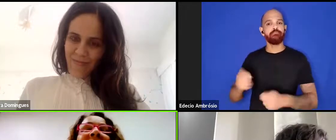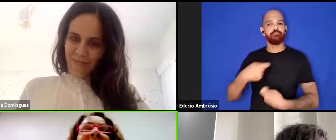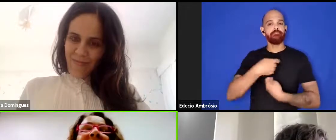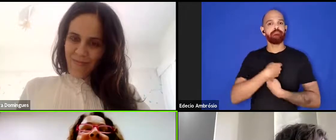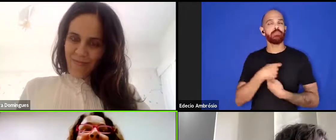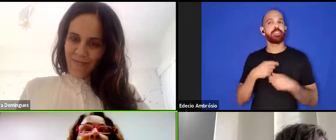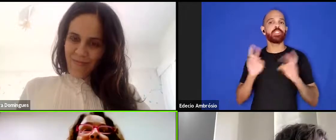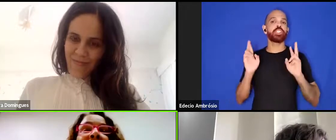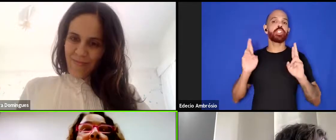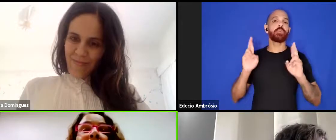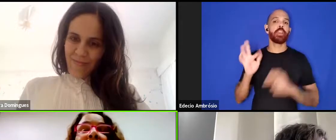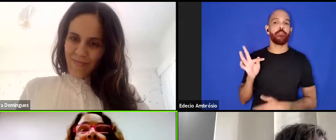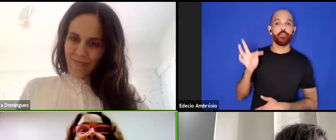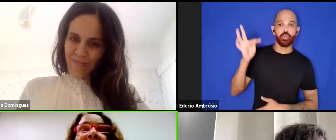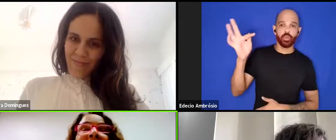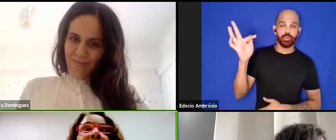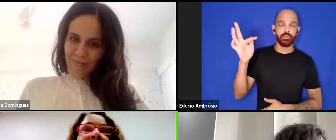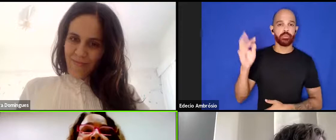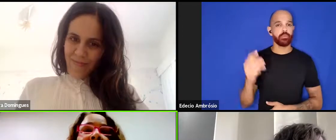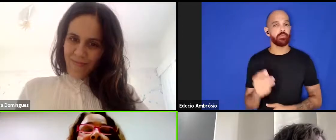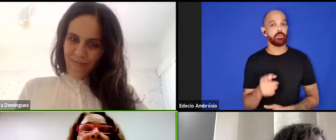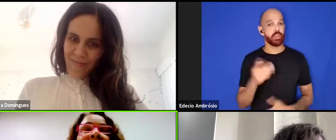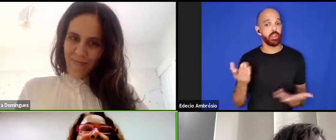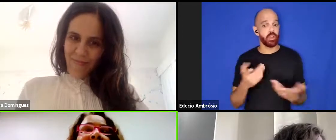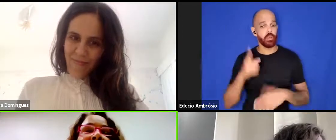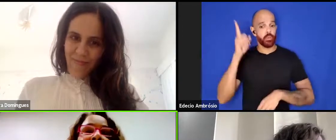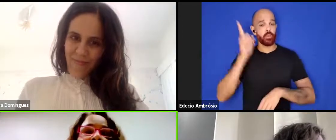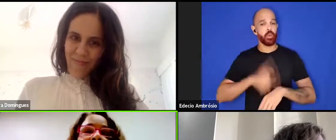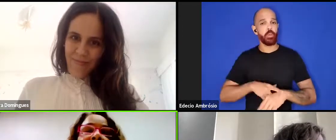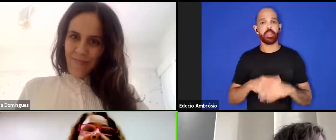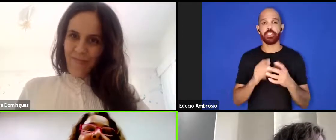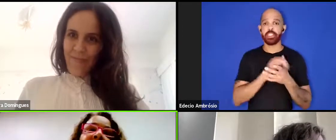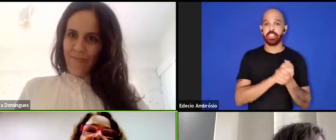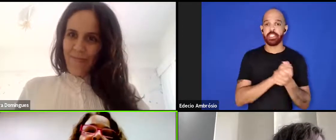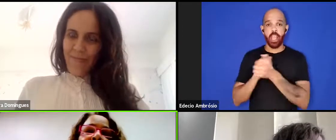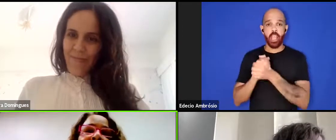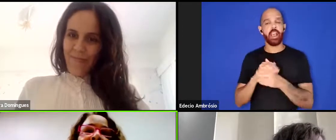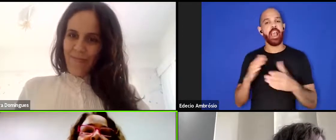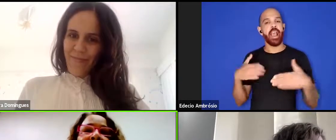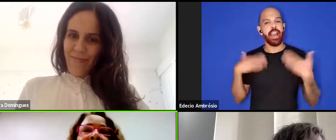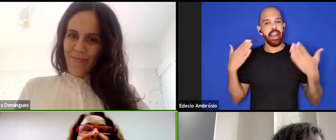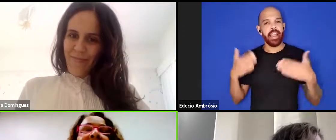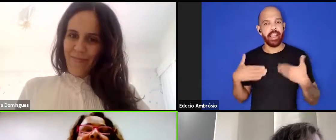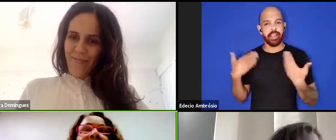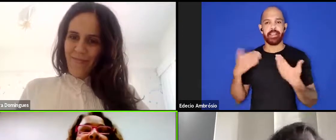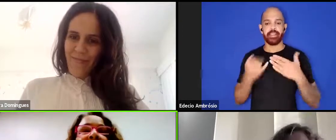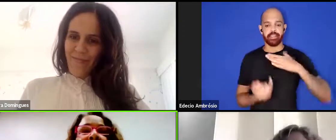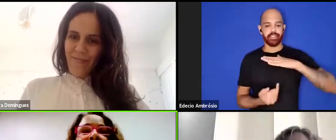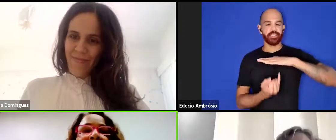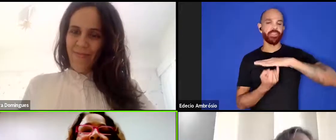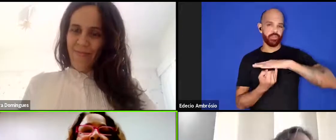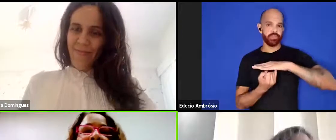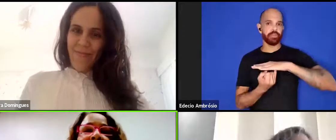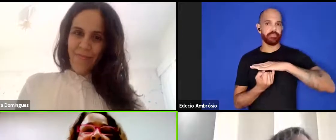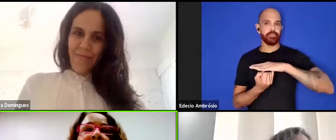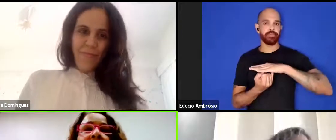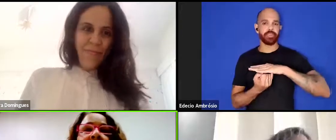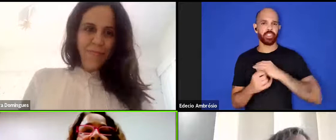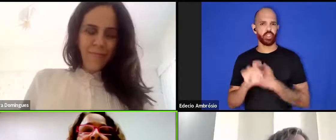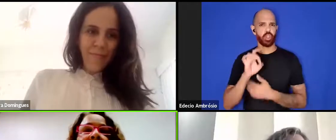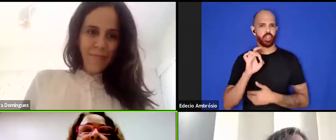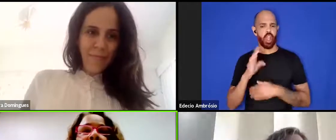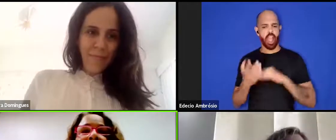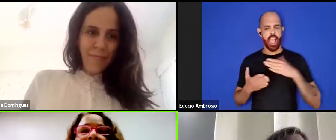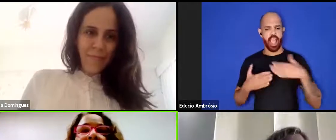futuro, eu acho que é o momento de saudarmos a alegria da nossa instituição, né? Eu não tenho somente a alegria de